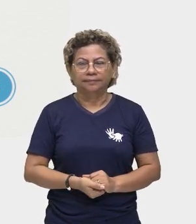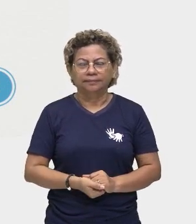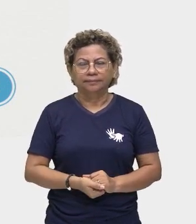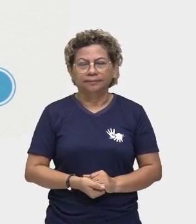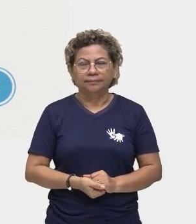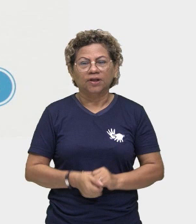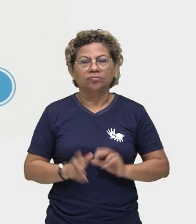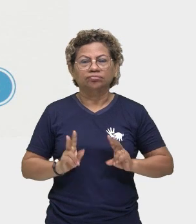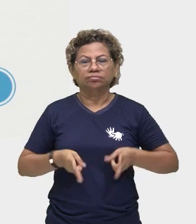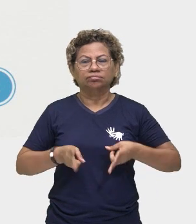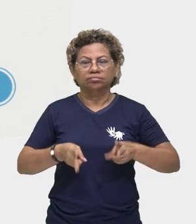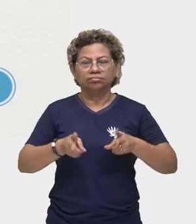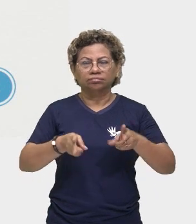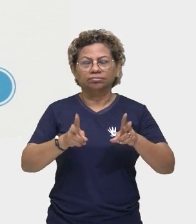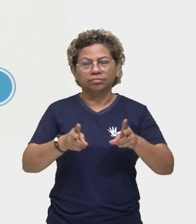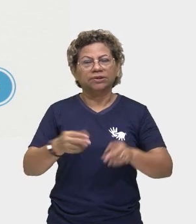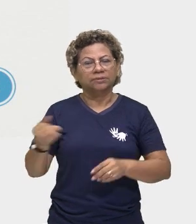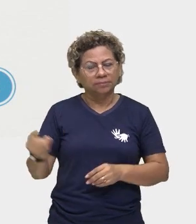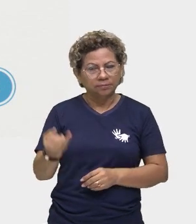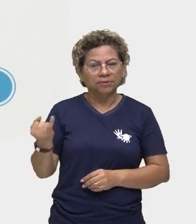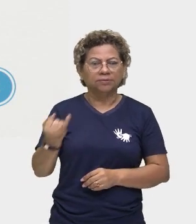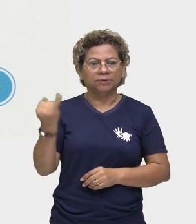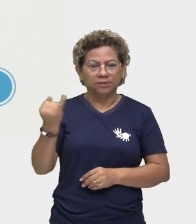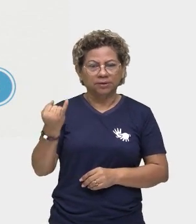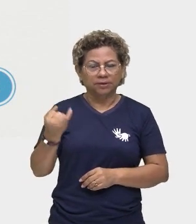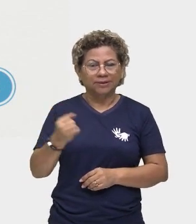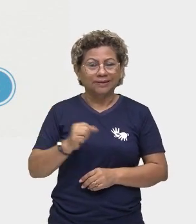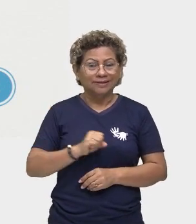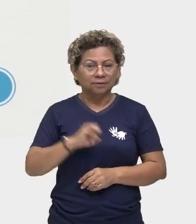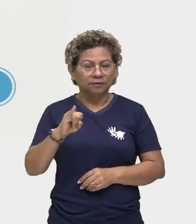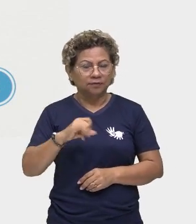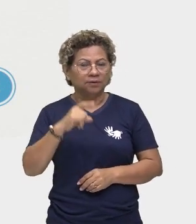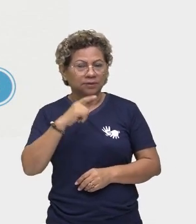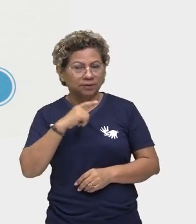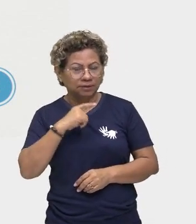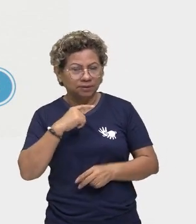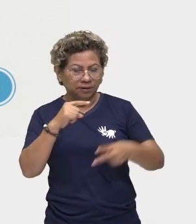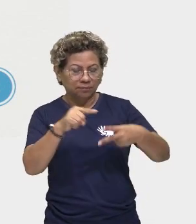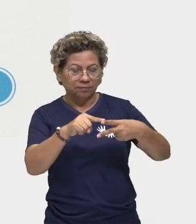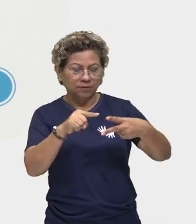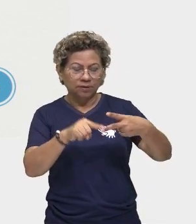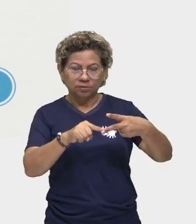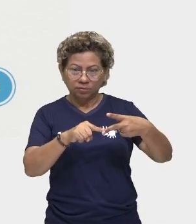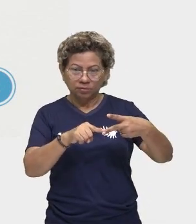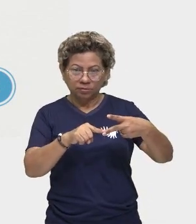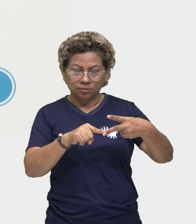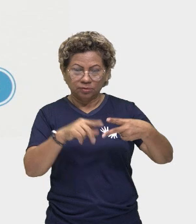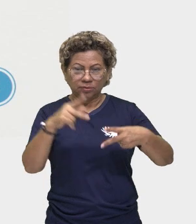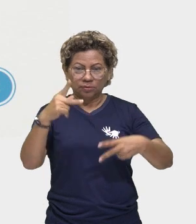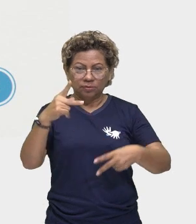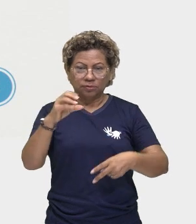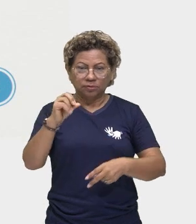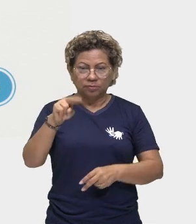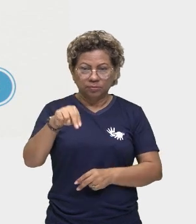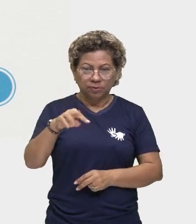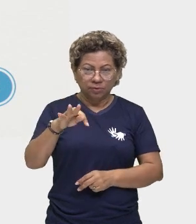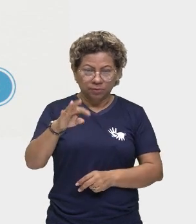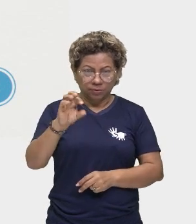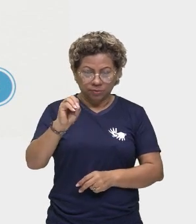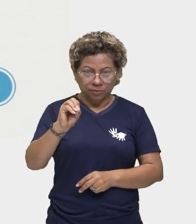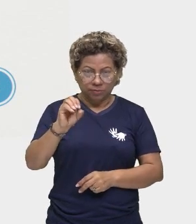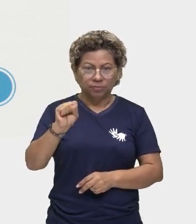isso daqui é muito importante. Se você tem dois pontos no interior do polígono, nós temos aqui o ponto